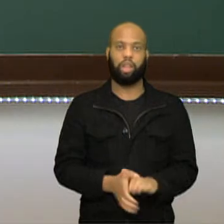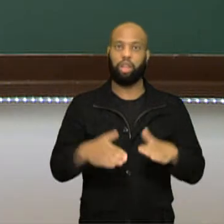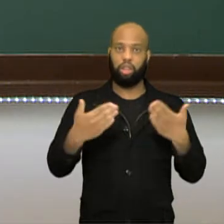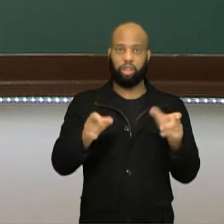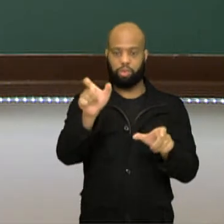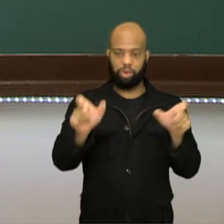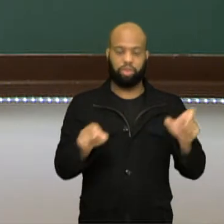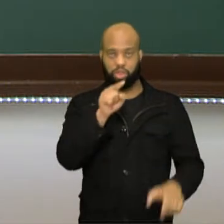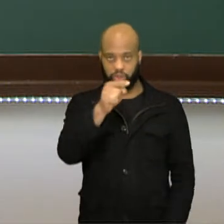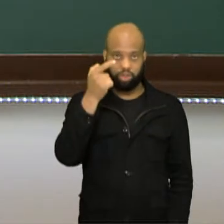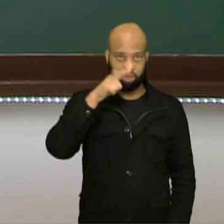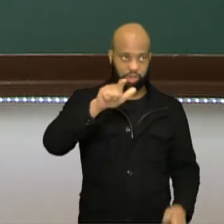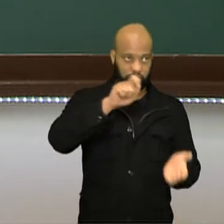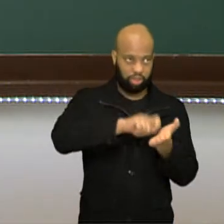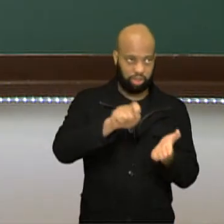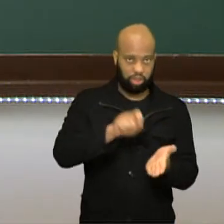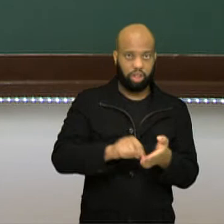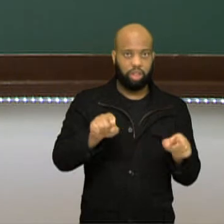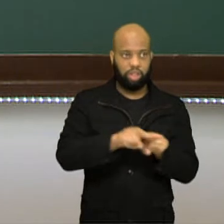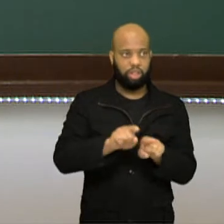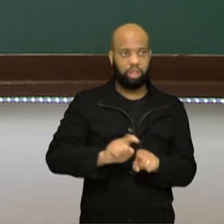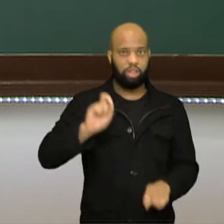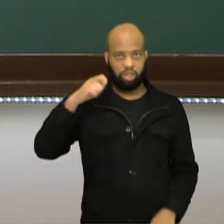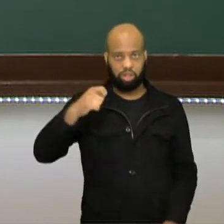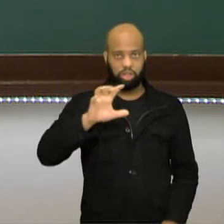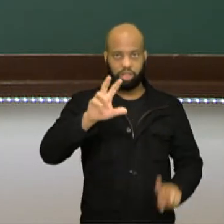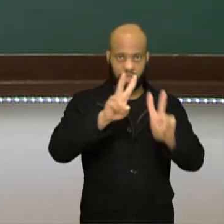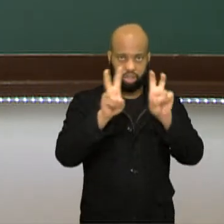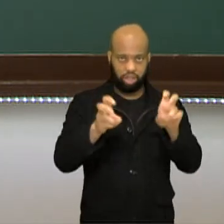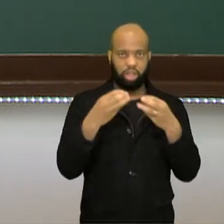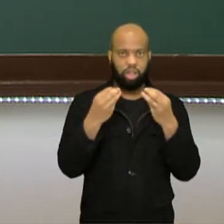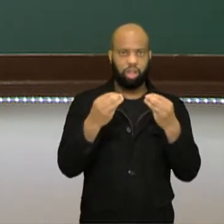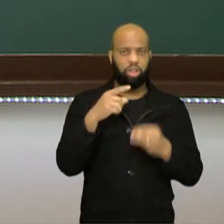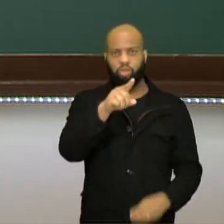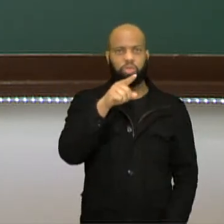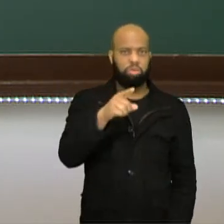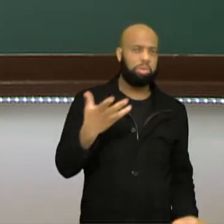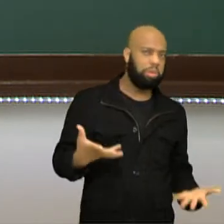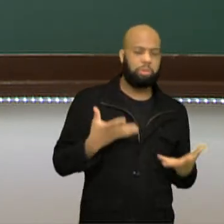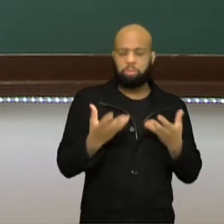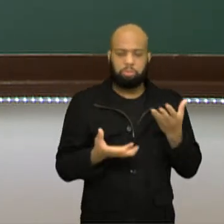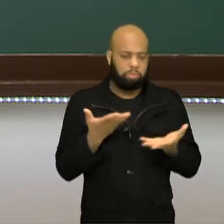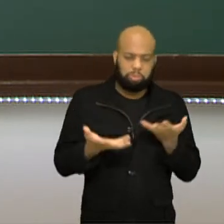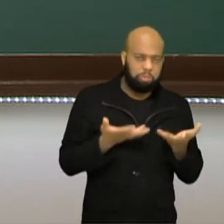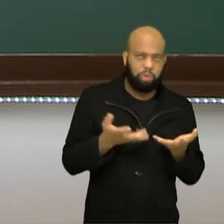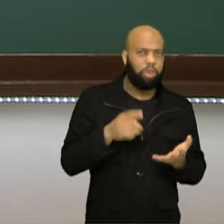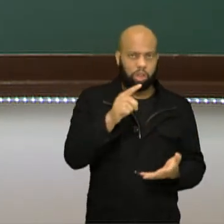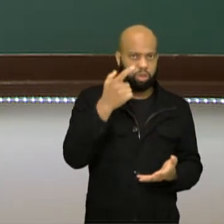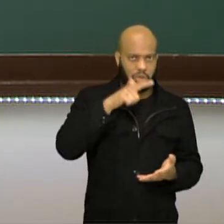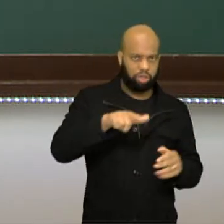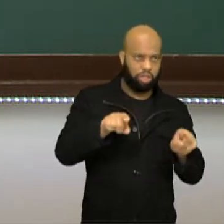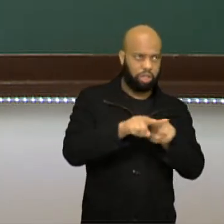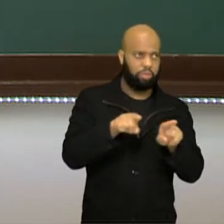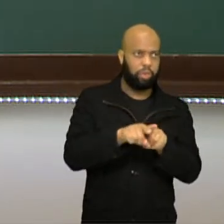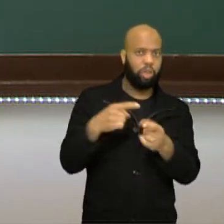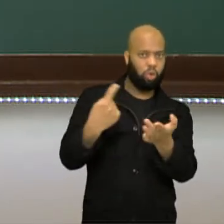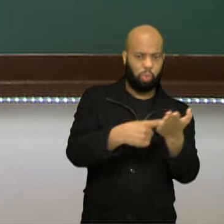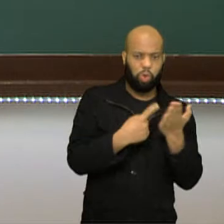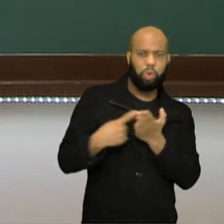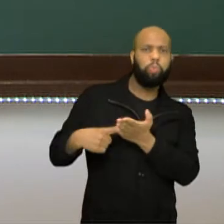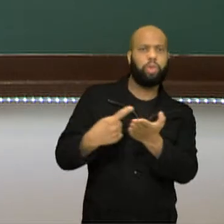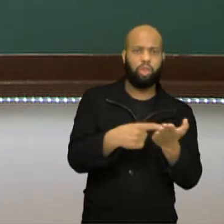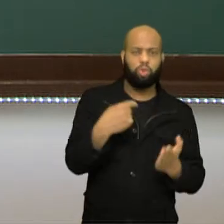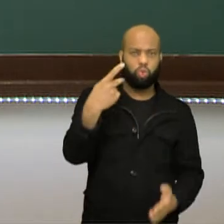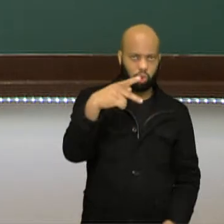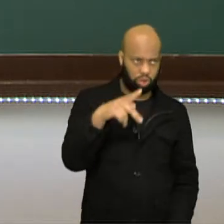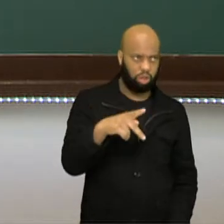E aí, conseguiram escrever então sobre isso? Como é que você tá aí? Você consegue arcar com seus